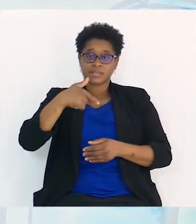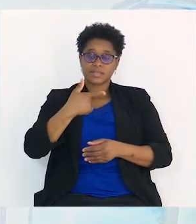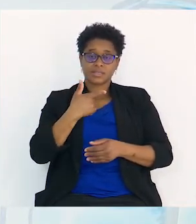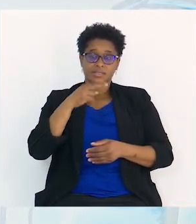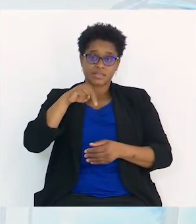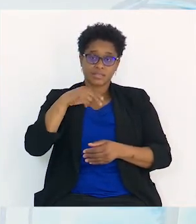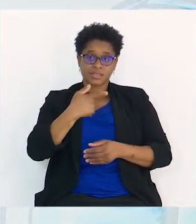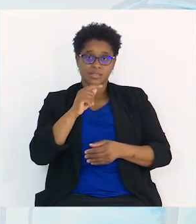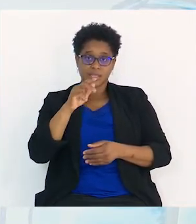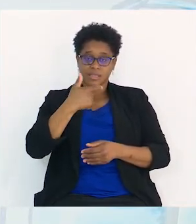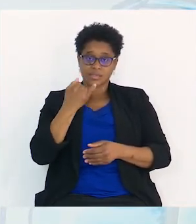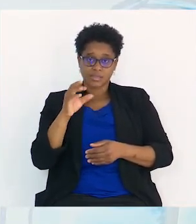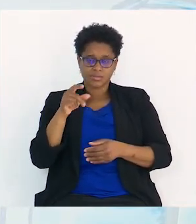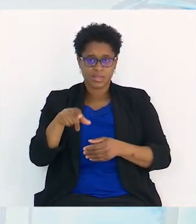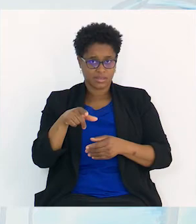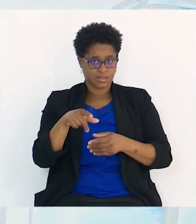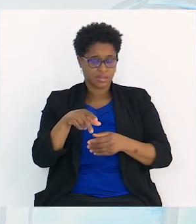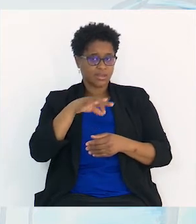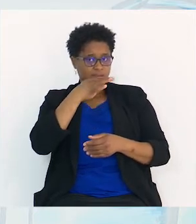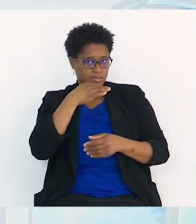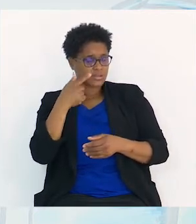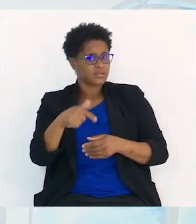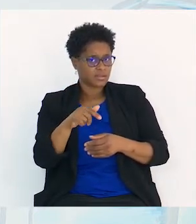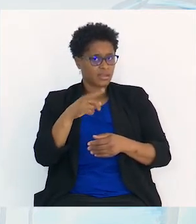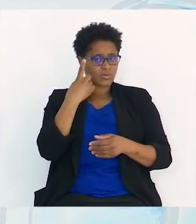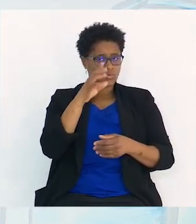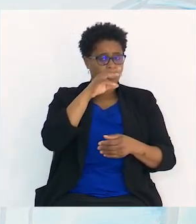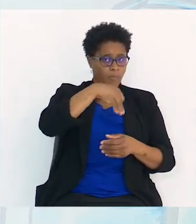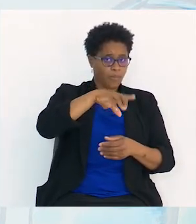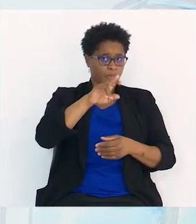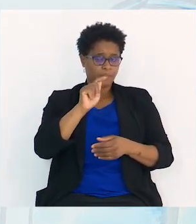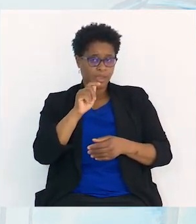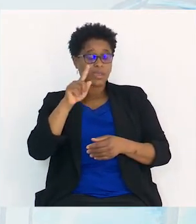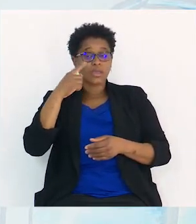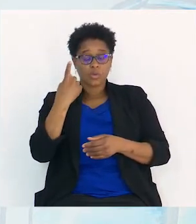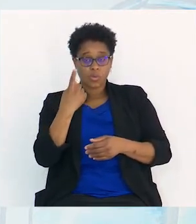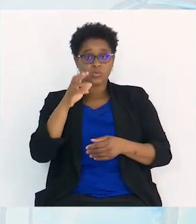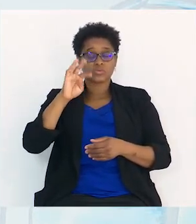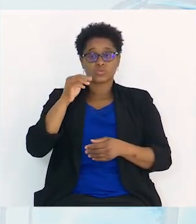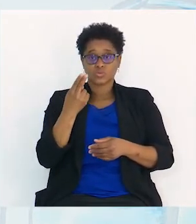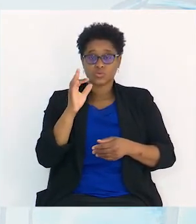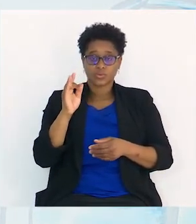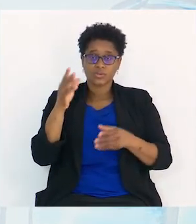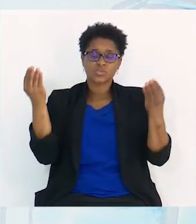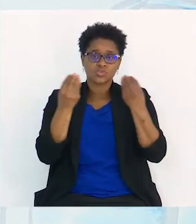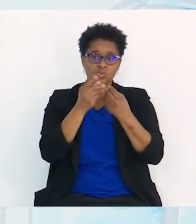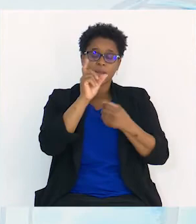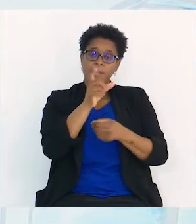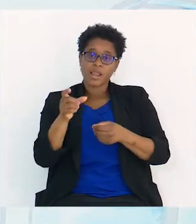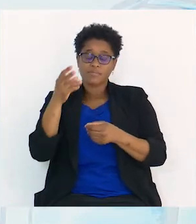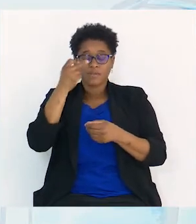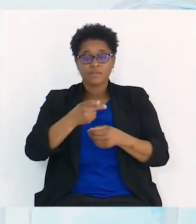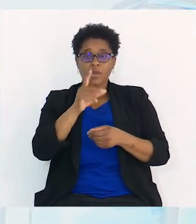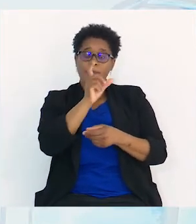traz um prefixo e um sufixo, ok? Então, juntada ali, essa palavra fica uma palavra